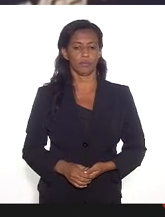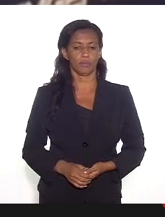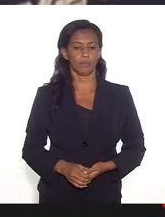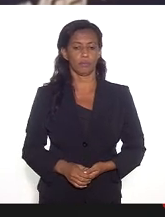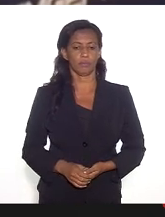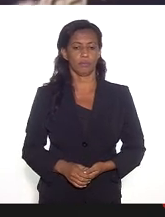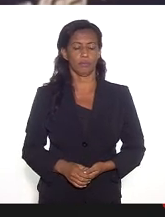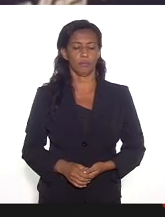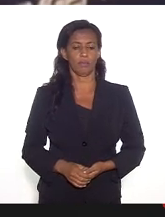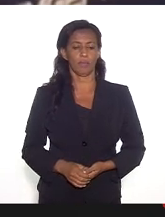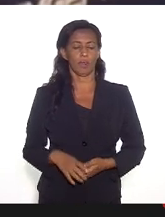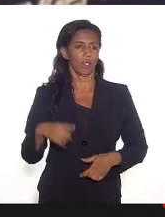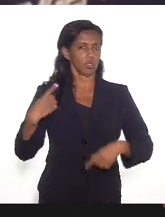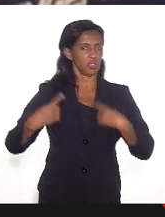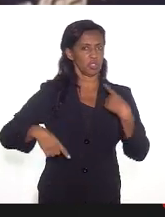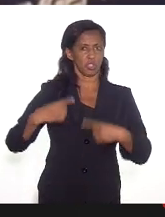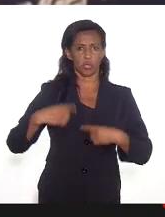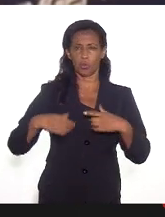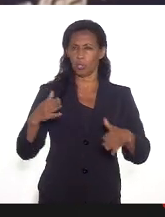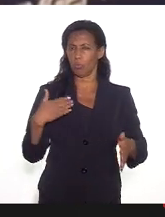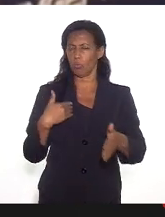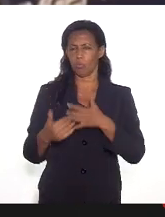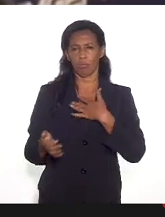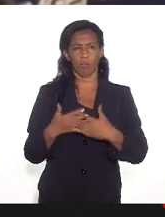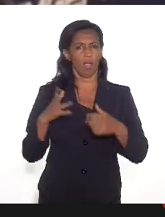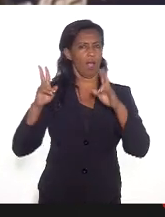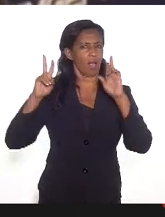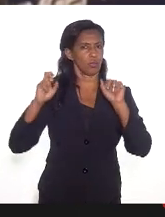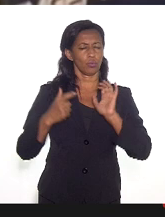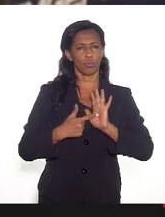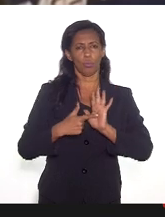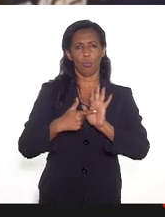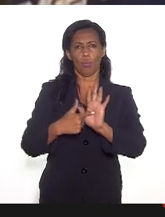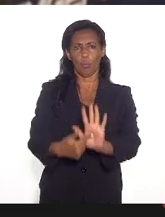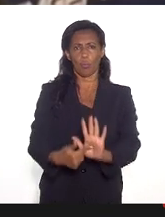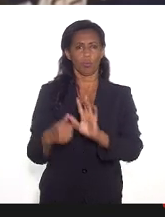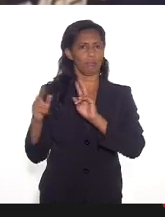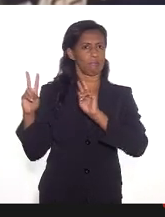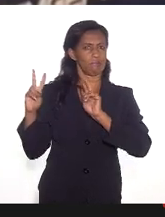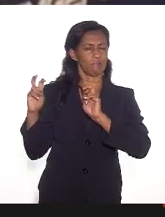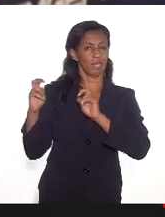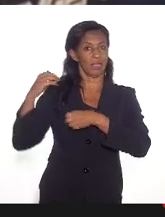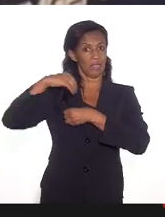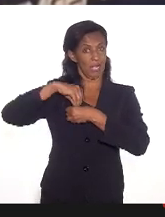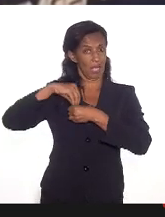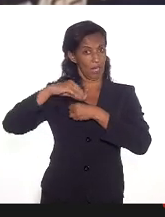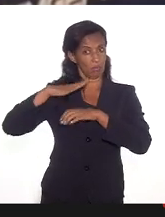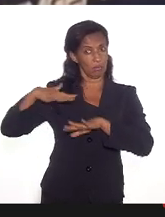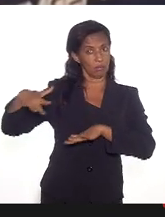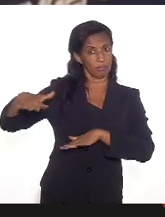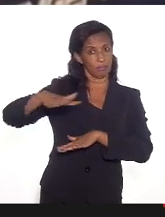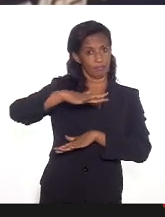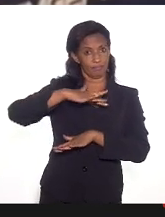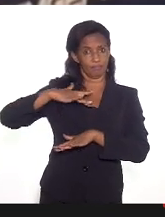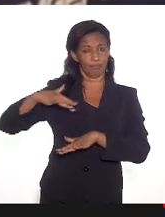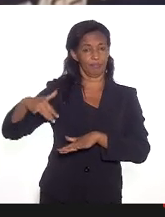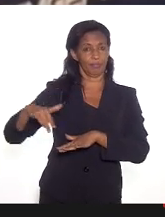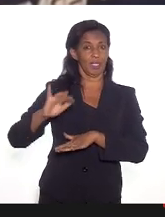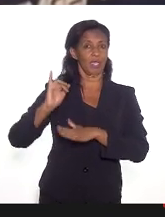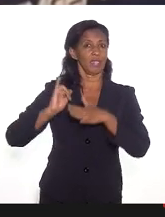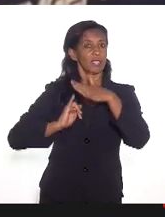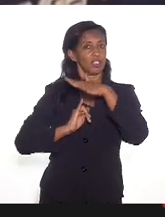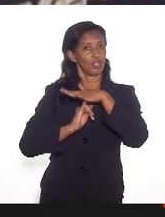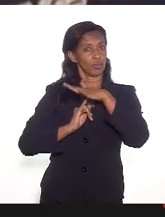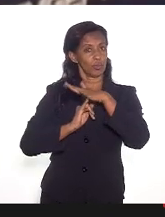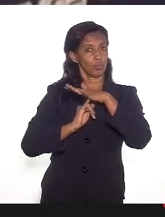se pautar para discutir qualquer assunto e apresentar sugestões dentro dessa cadeia de relacionamento institucional e